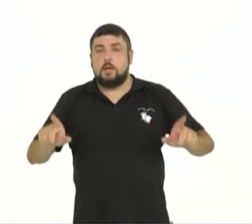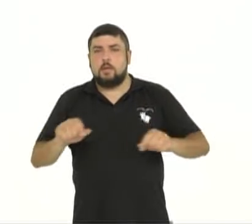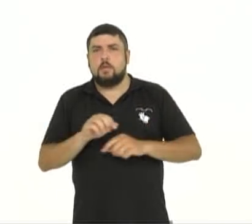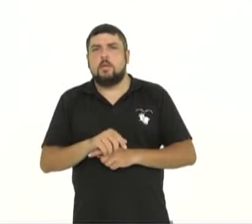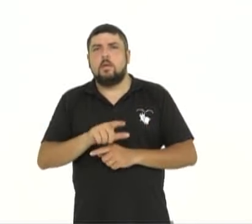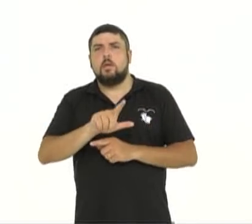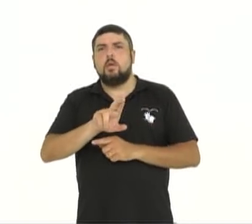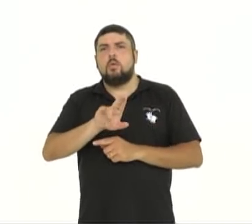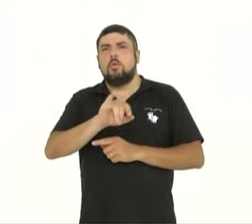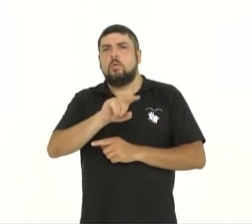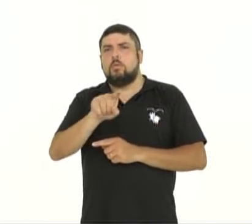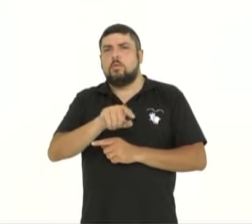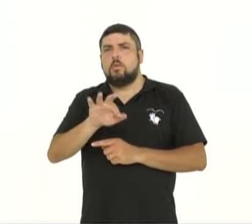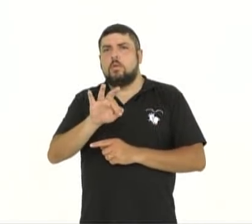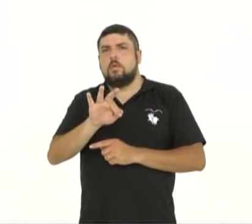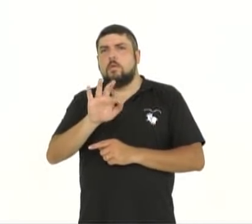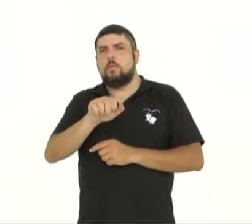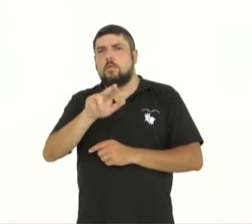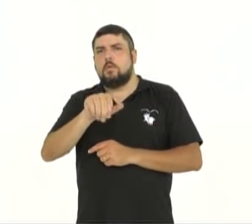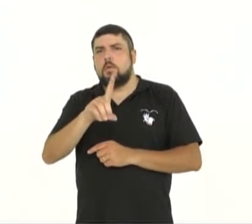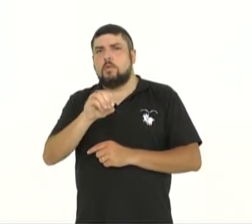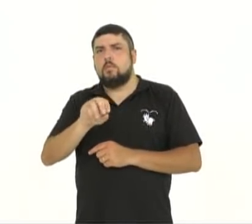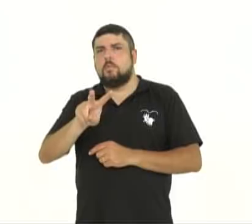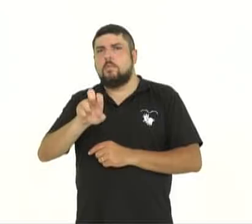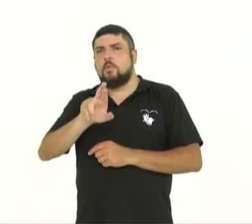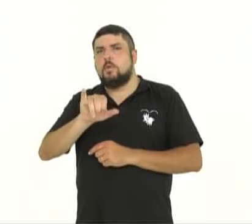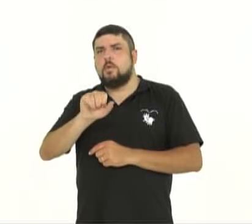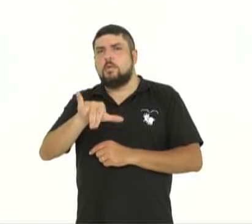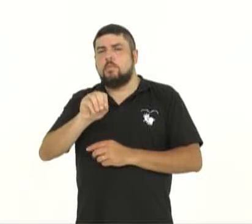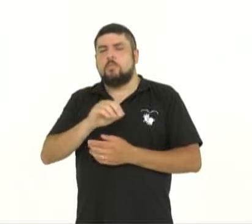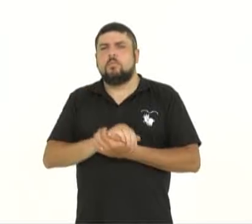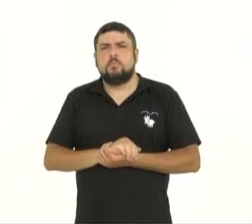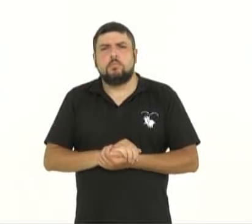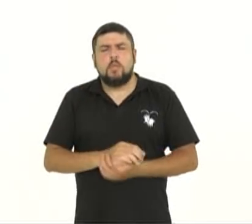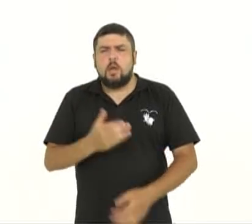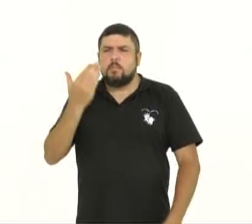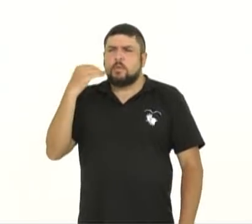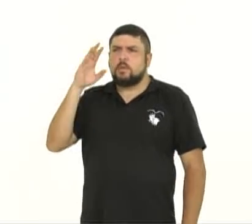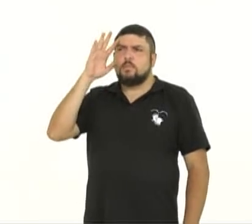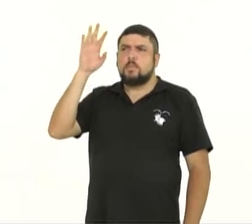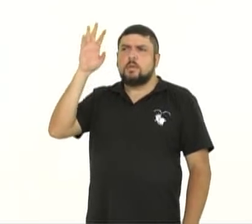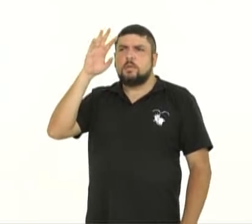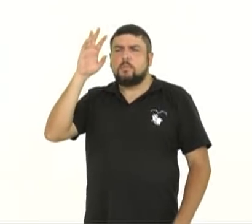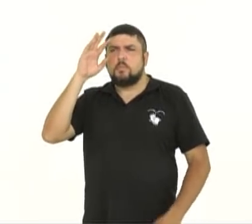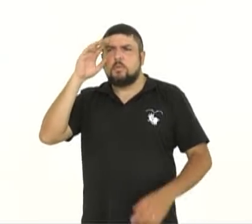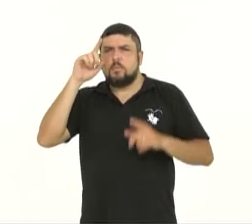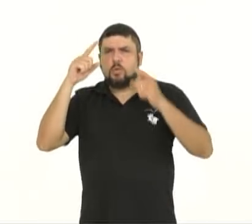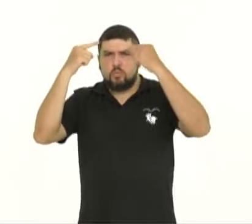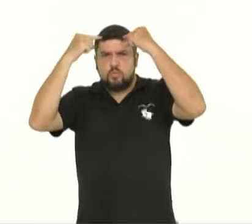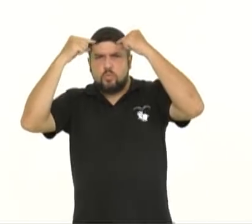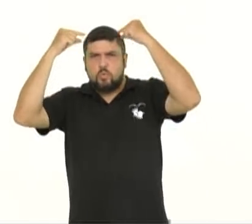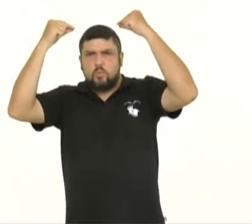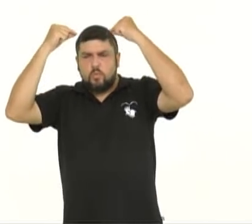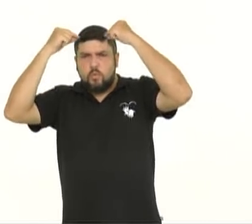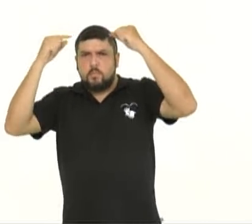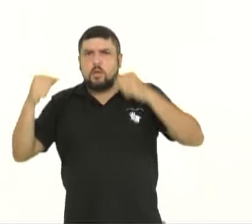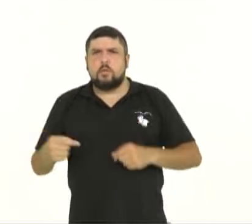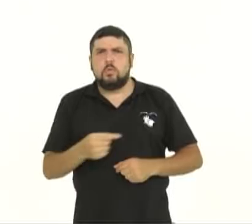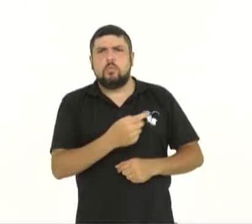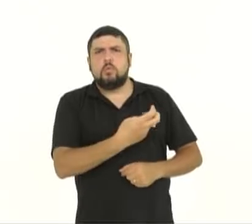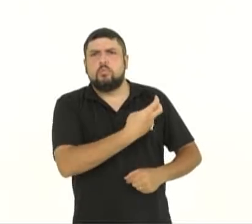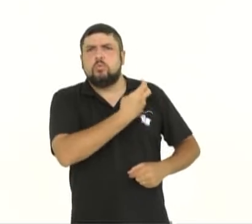Fernando Veríssimo. Uma vez imaginei o encontro de Batman e Drácula numa clínica geriátrica na